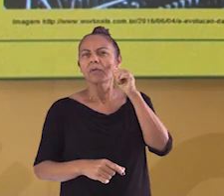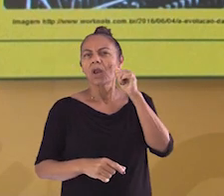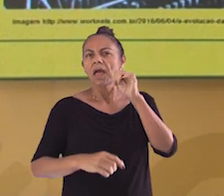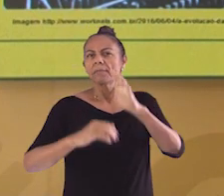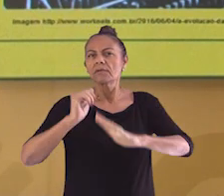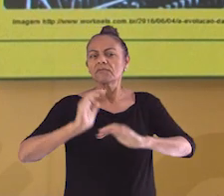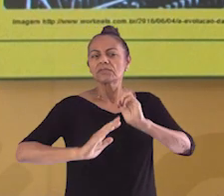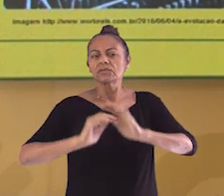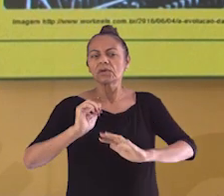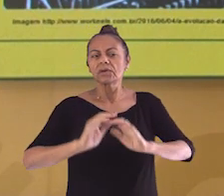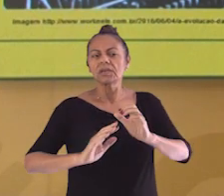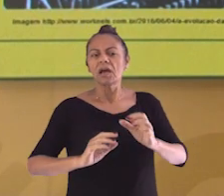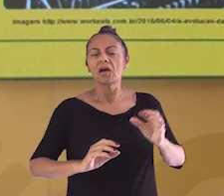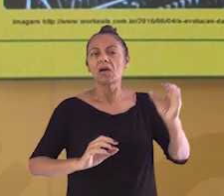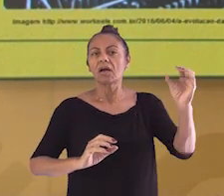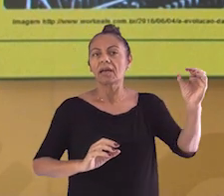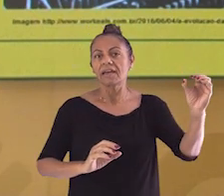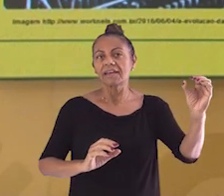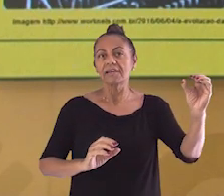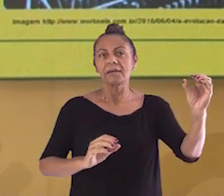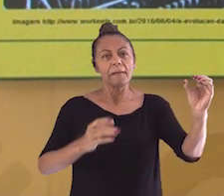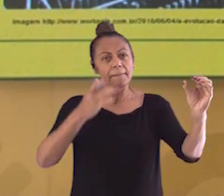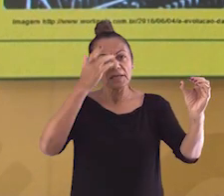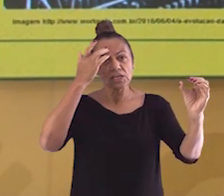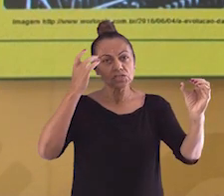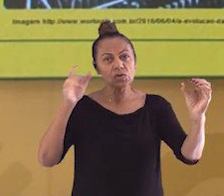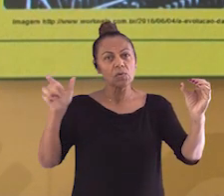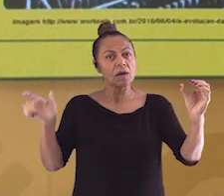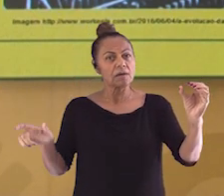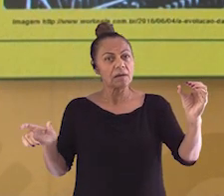que ela fazia era ligar duas pessoas